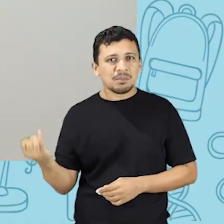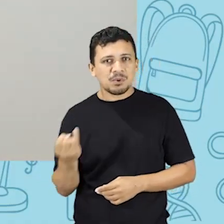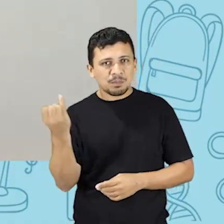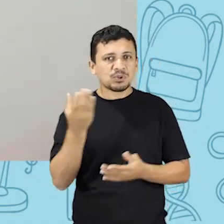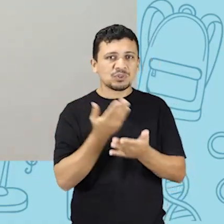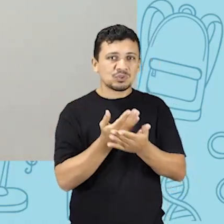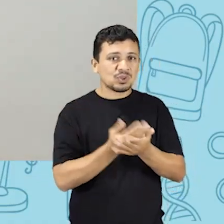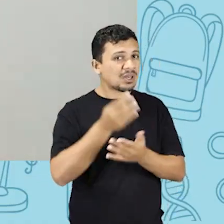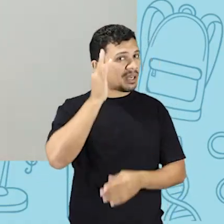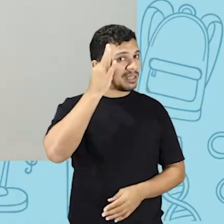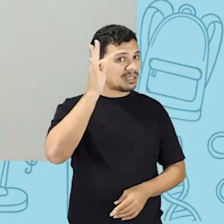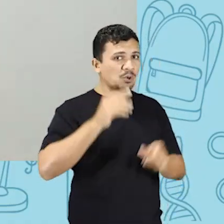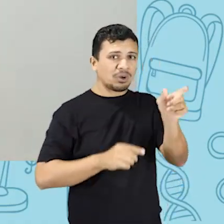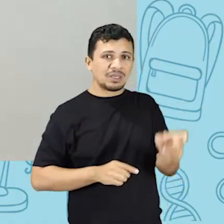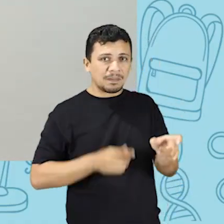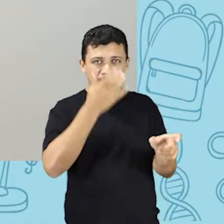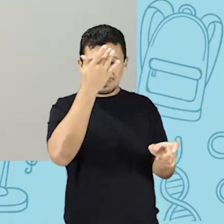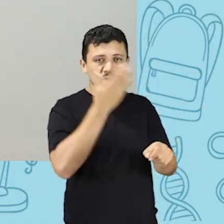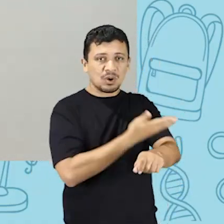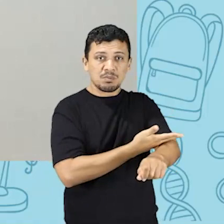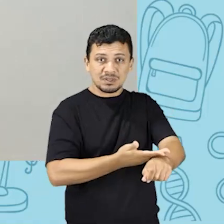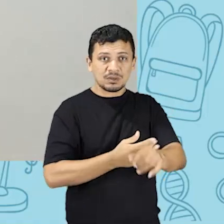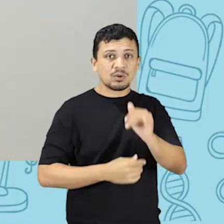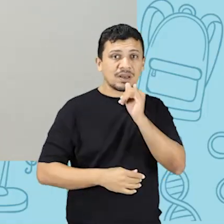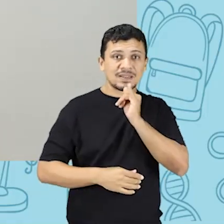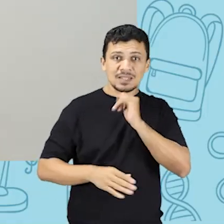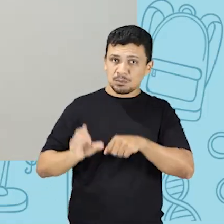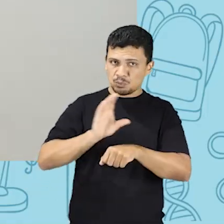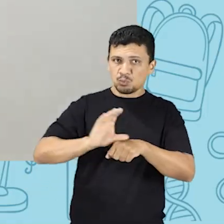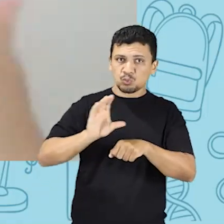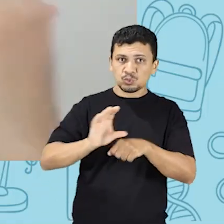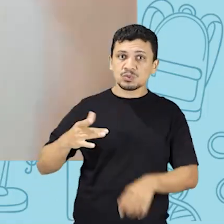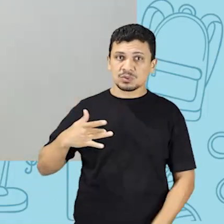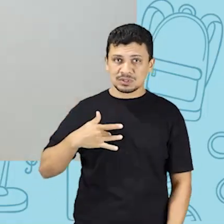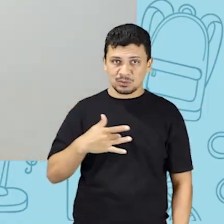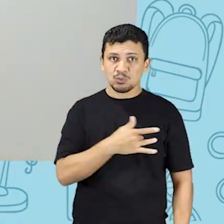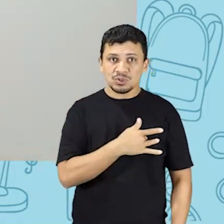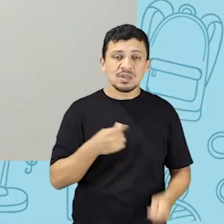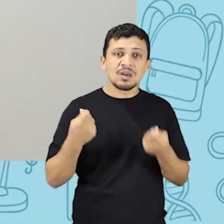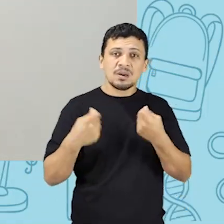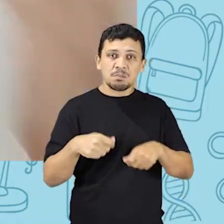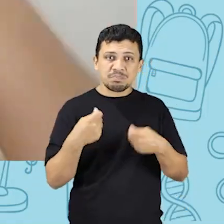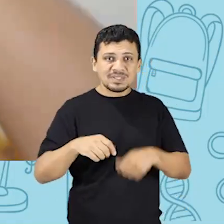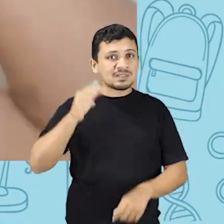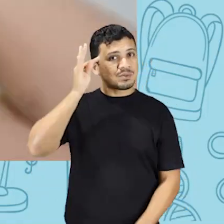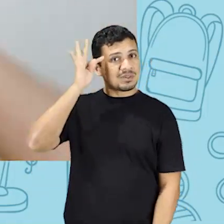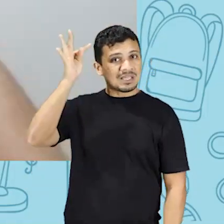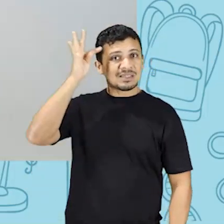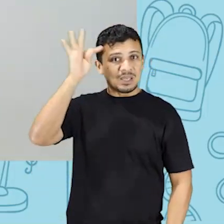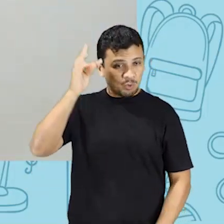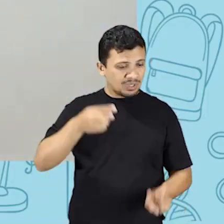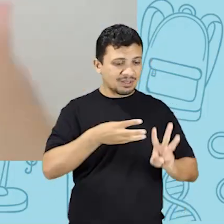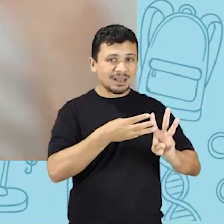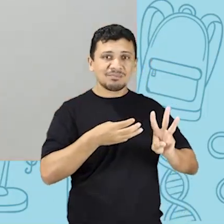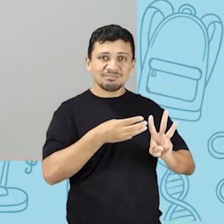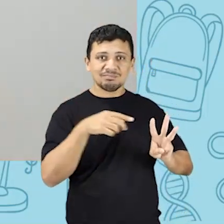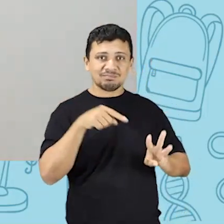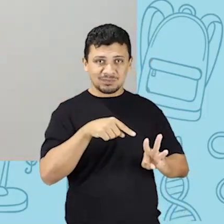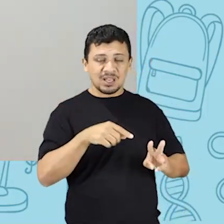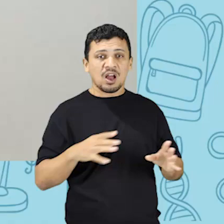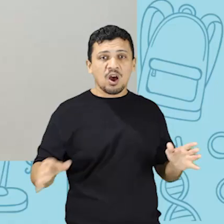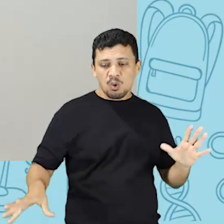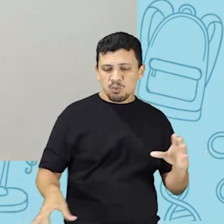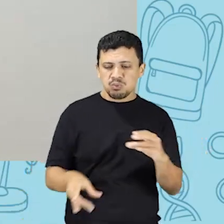estudando também a teoria do não indígena. Por exemplo, no meu curso de saúde, eu preciso dessa teoria do não indígena para que eu possa unir com o meu